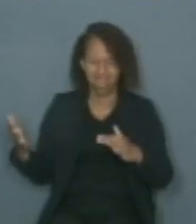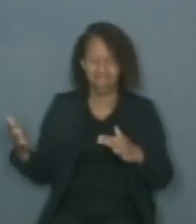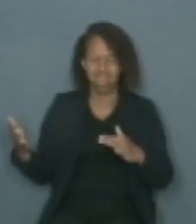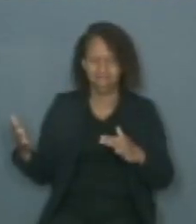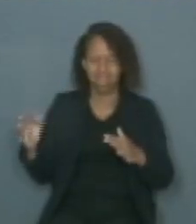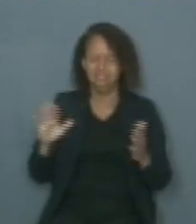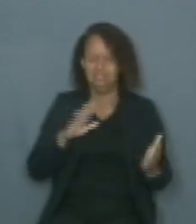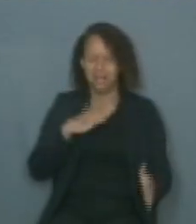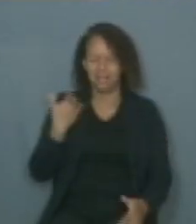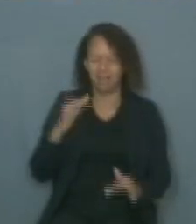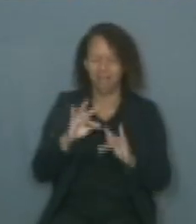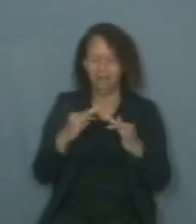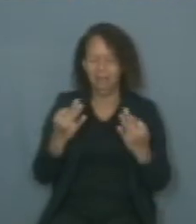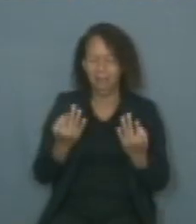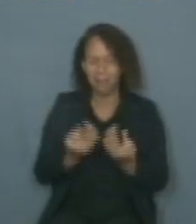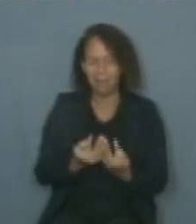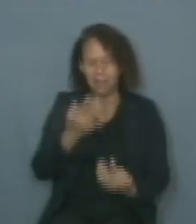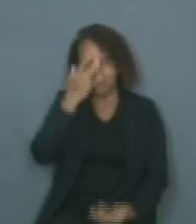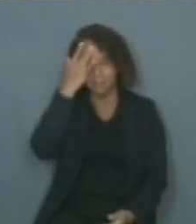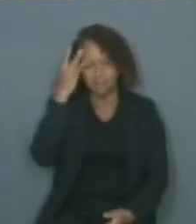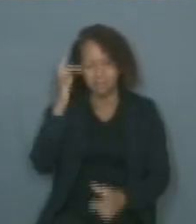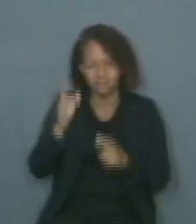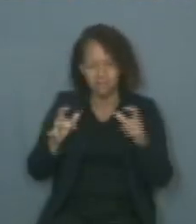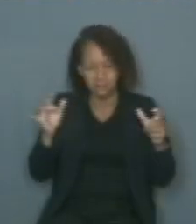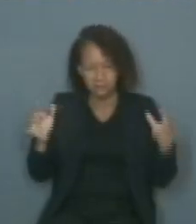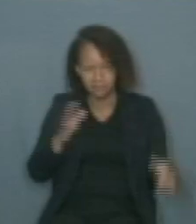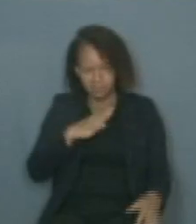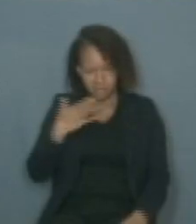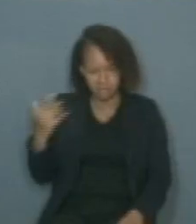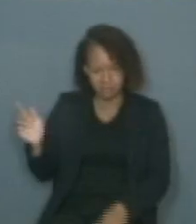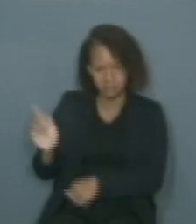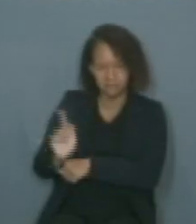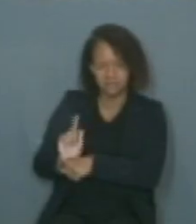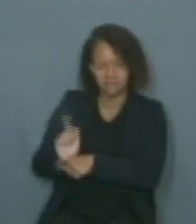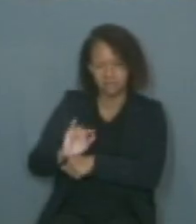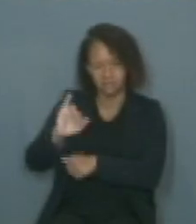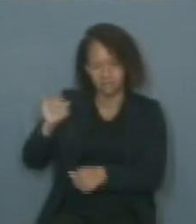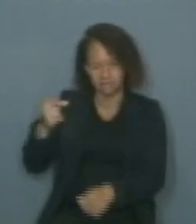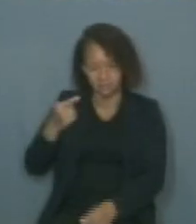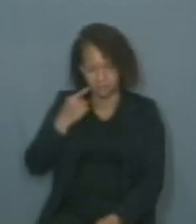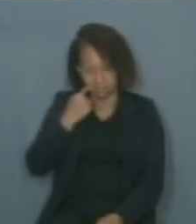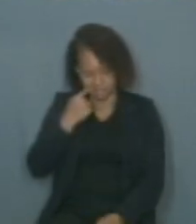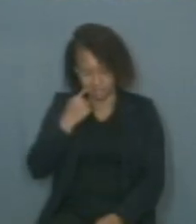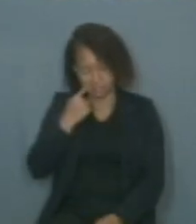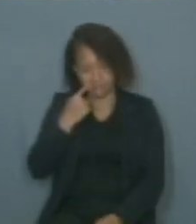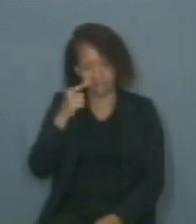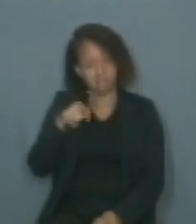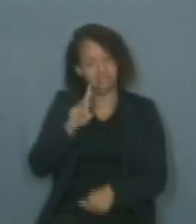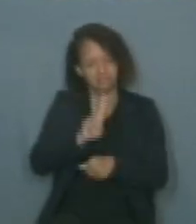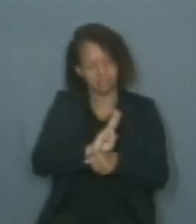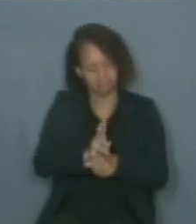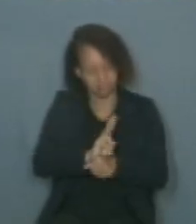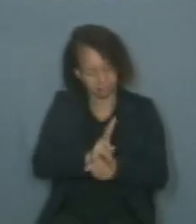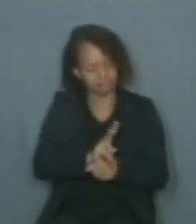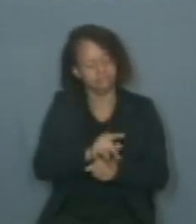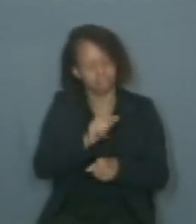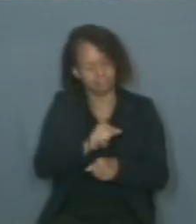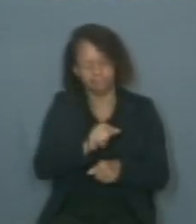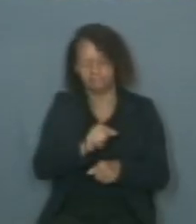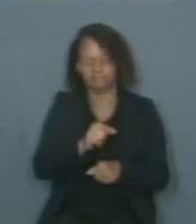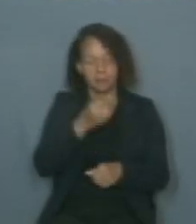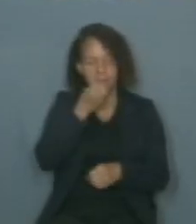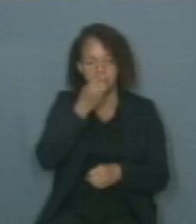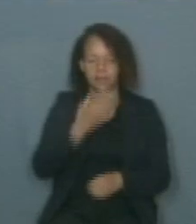que mataram famílias, pessoas que morreram na gestão do prefeito João Campos. Então, a sua fiscalização é